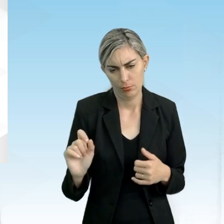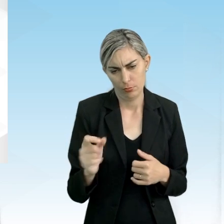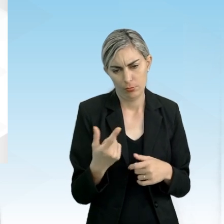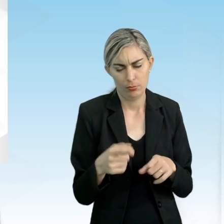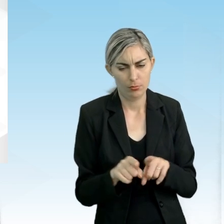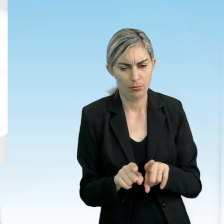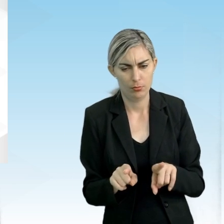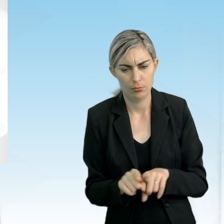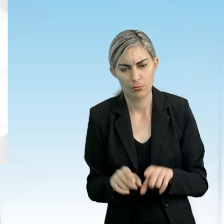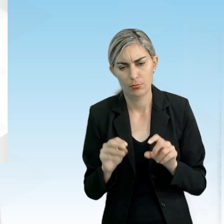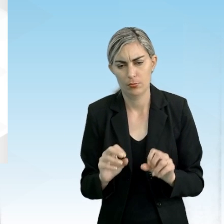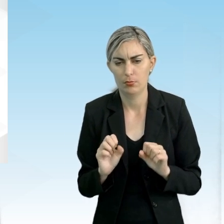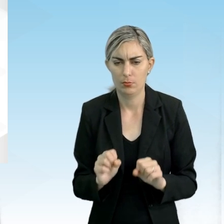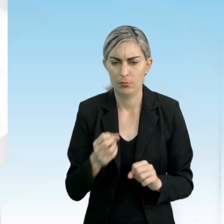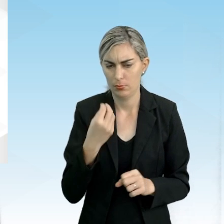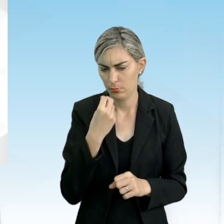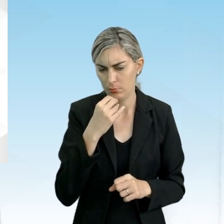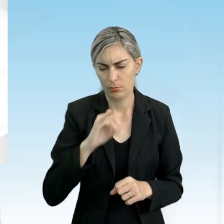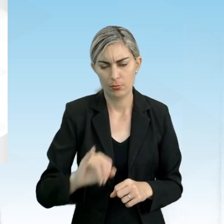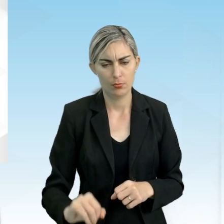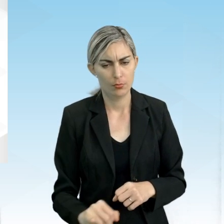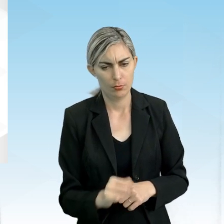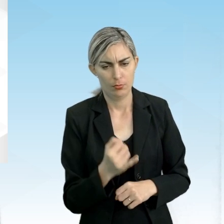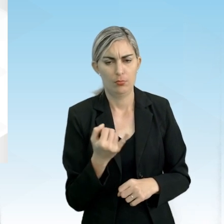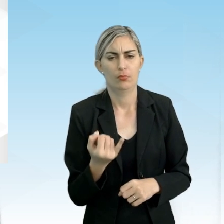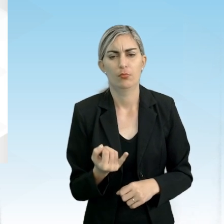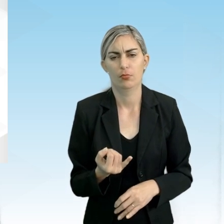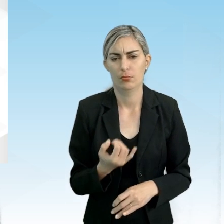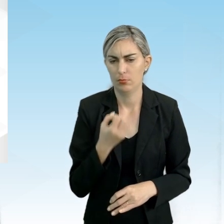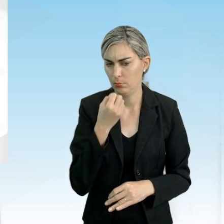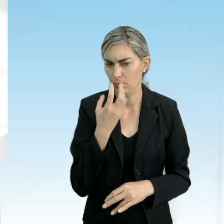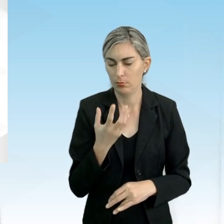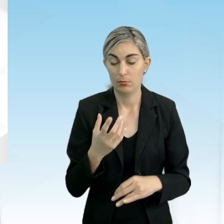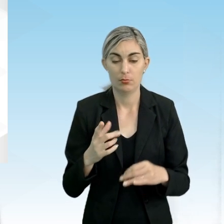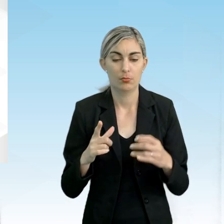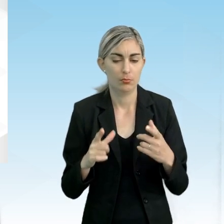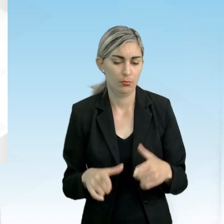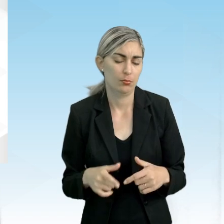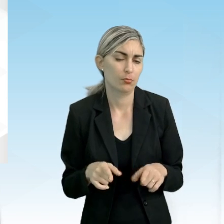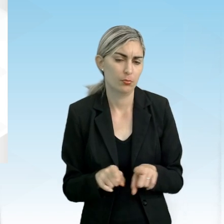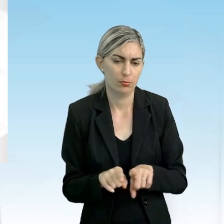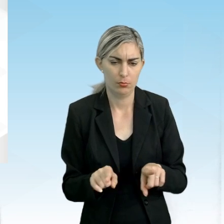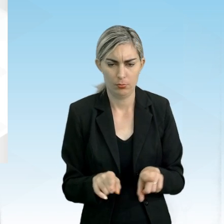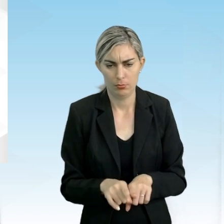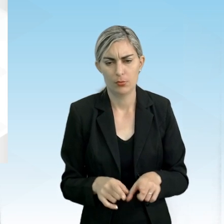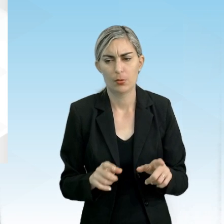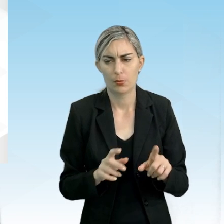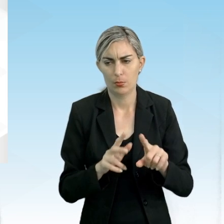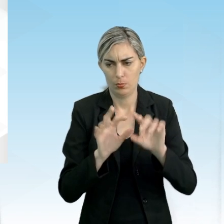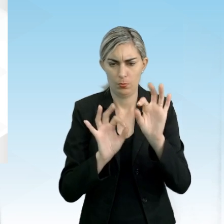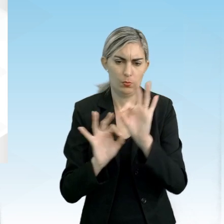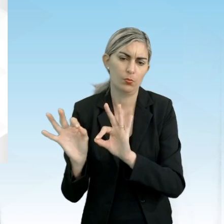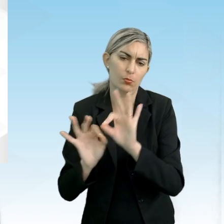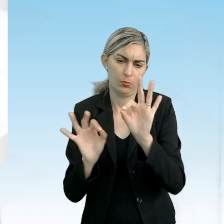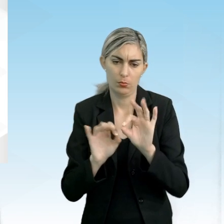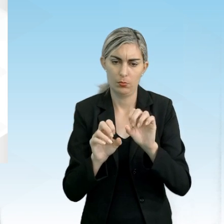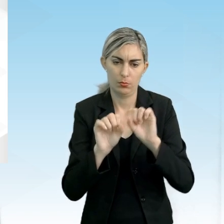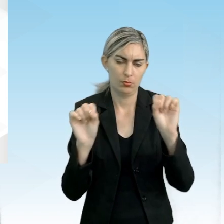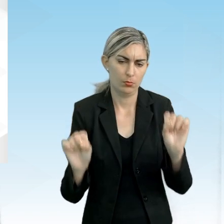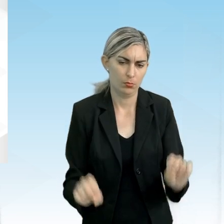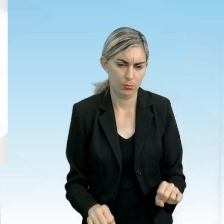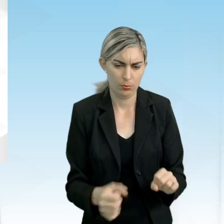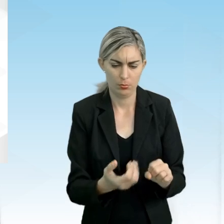ela pode ser aproveitada ao máximo com uma boa locação e também manutenção do sistema